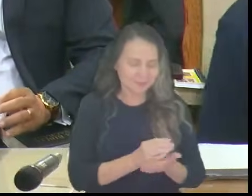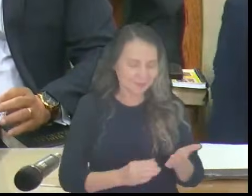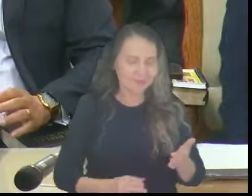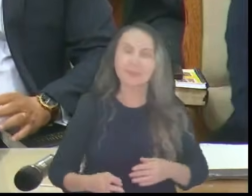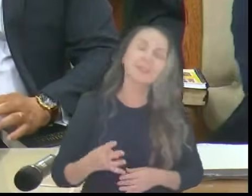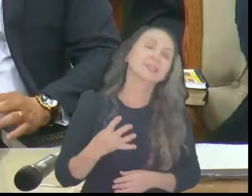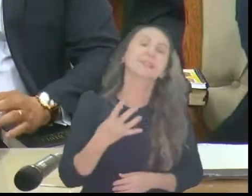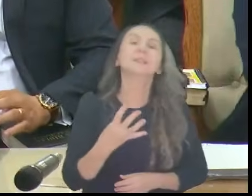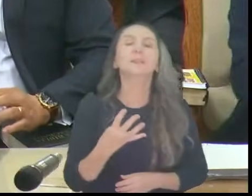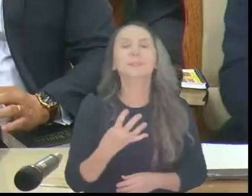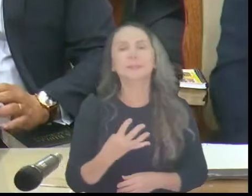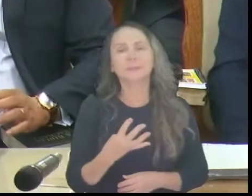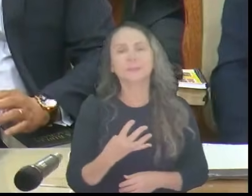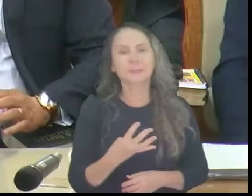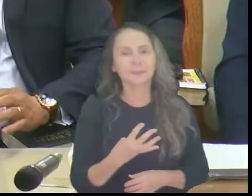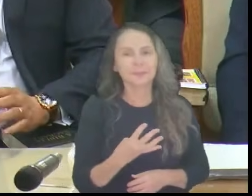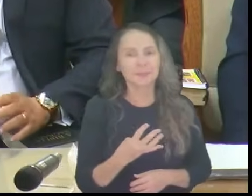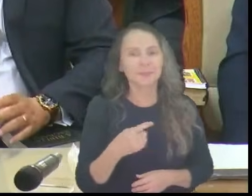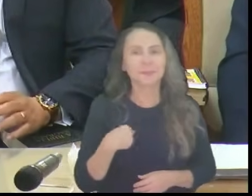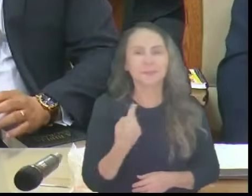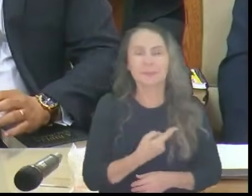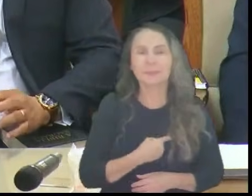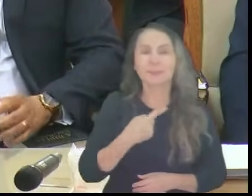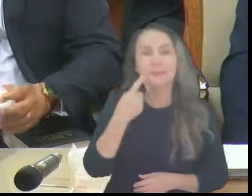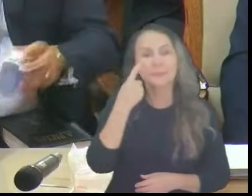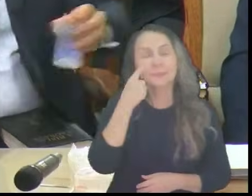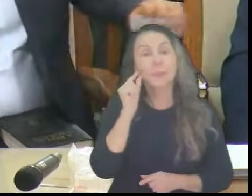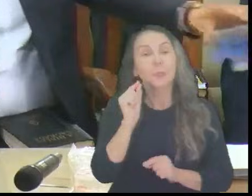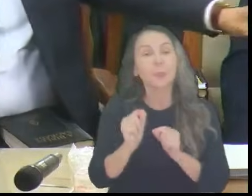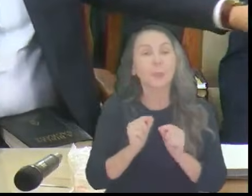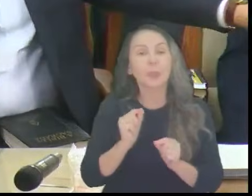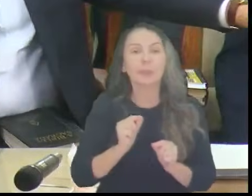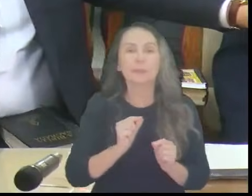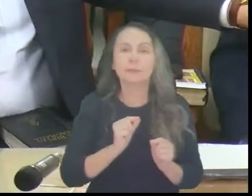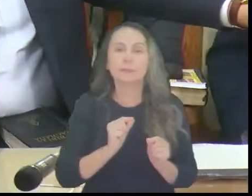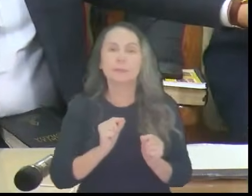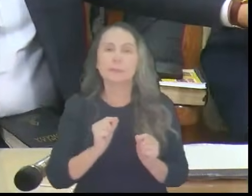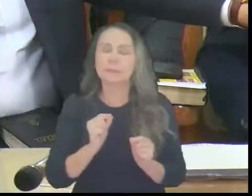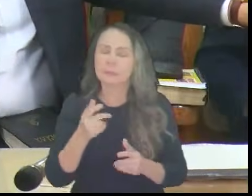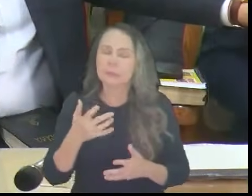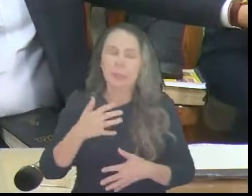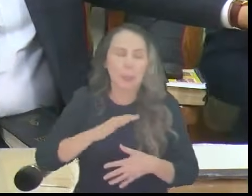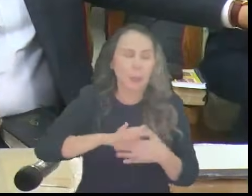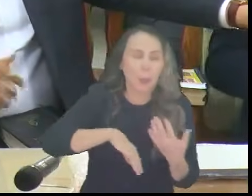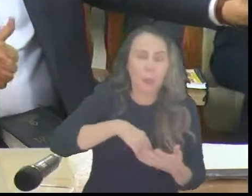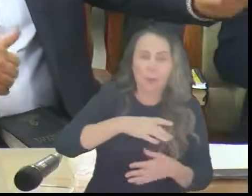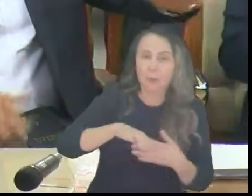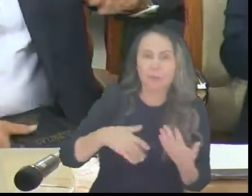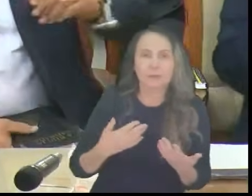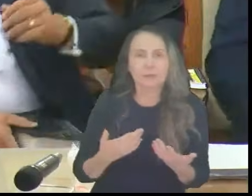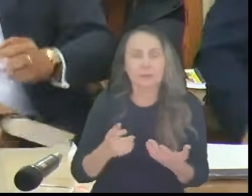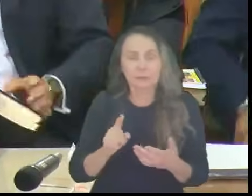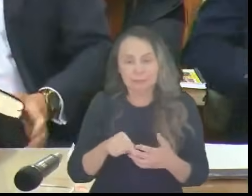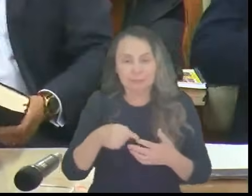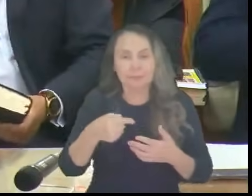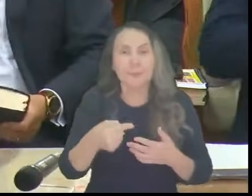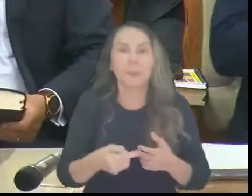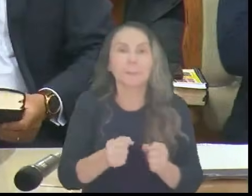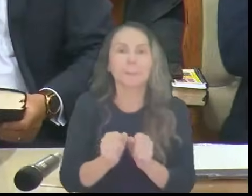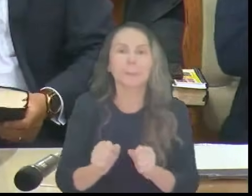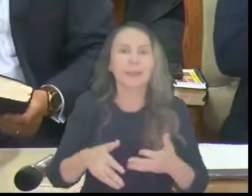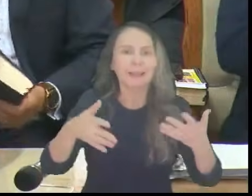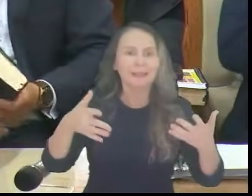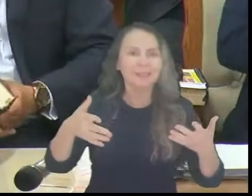4. Nós vimos aqui a confusão que gerou um milagre. O milagre gerou